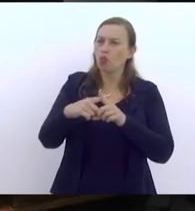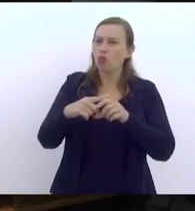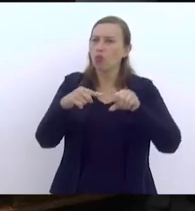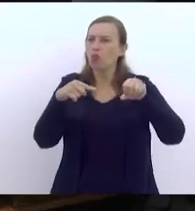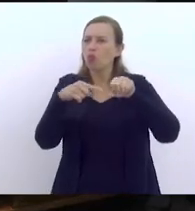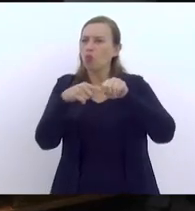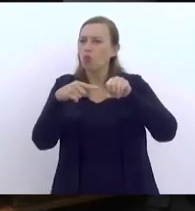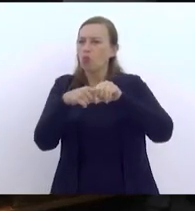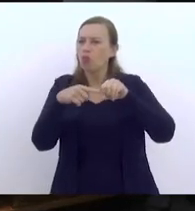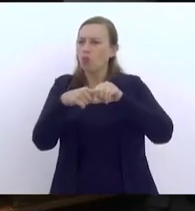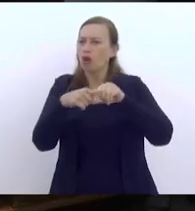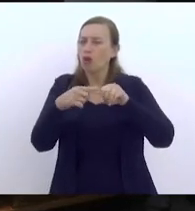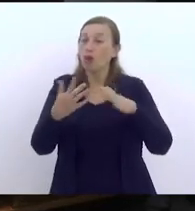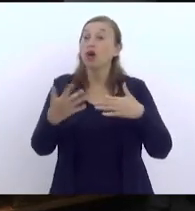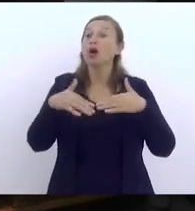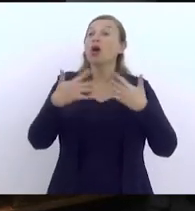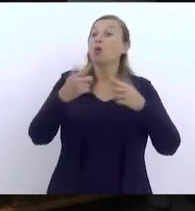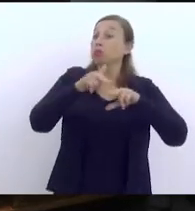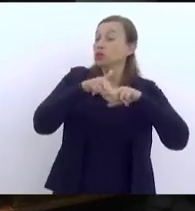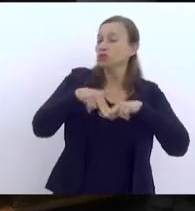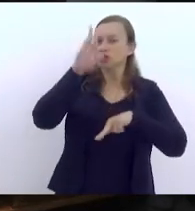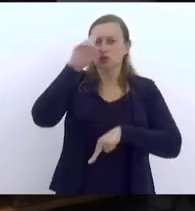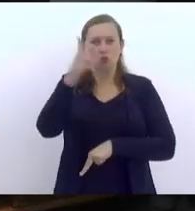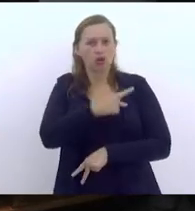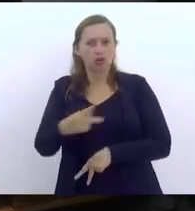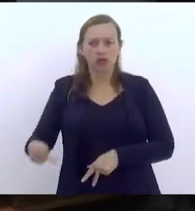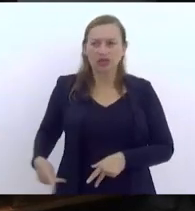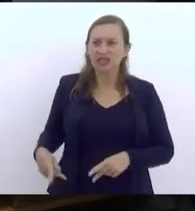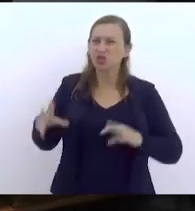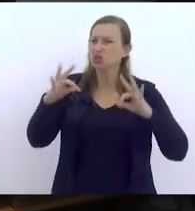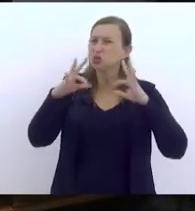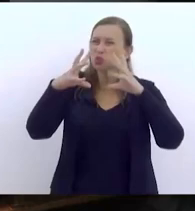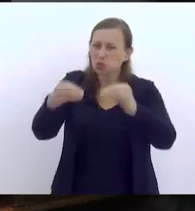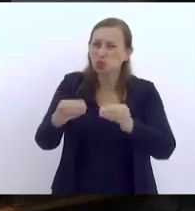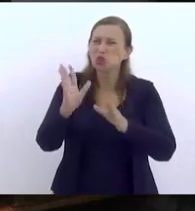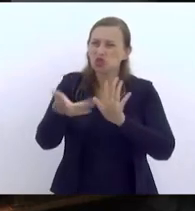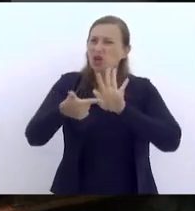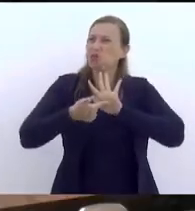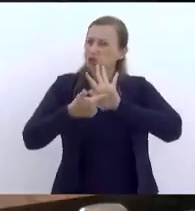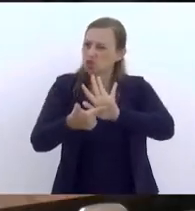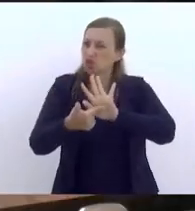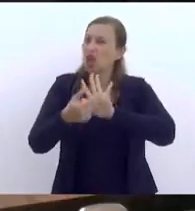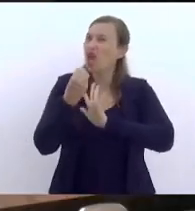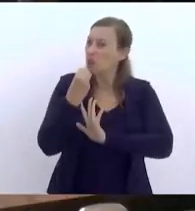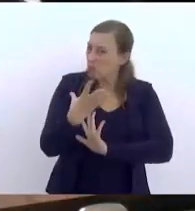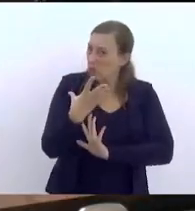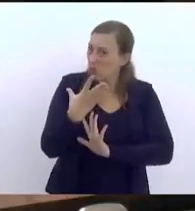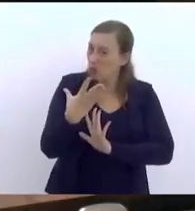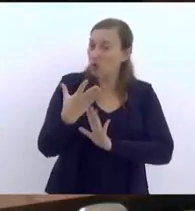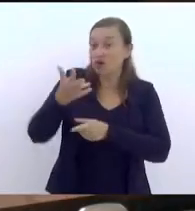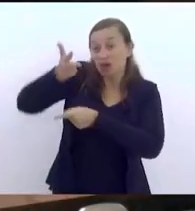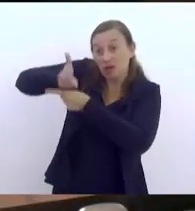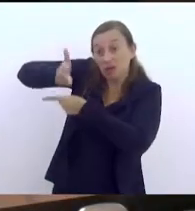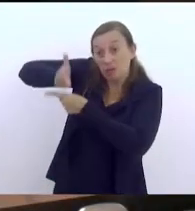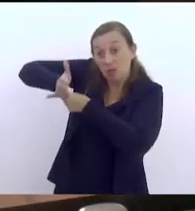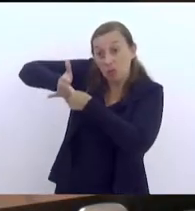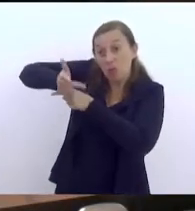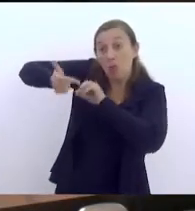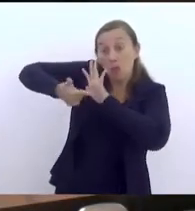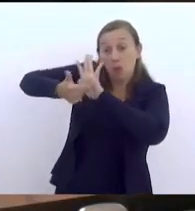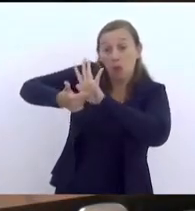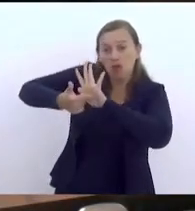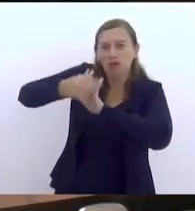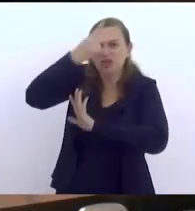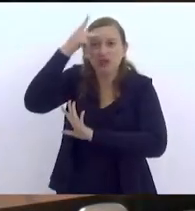Portanto, senhora presidente, além disso tudo, e é bom que a câmera mostre, para